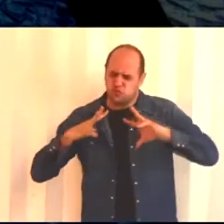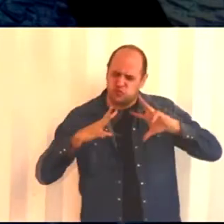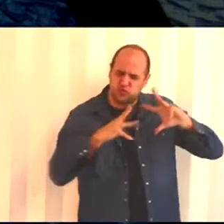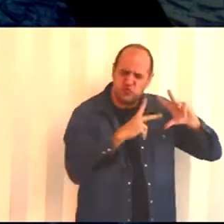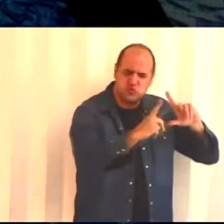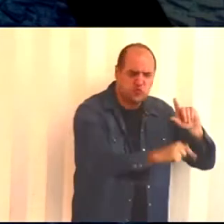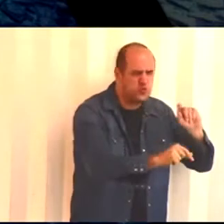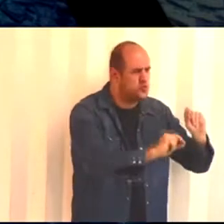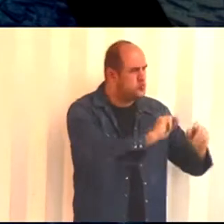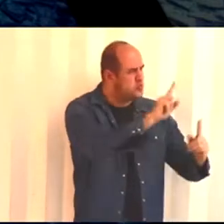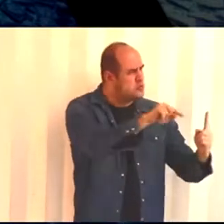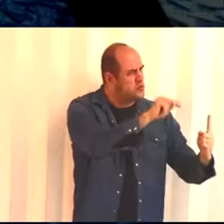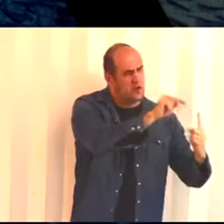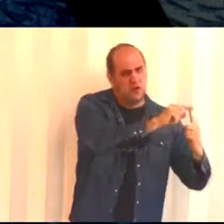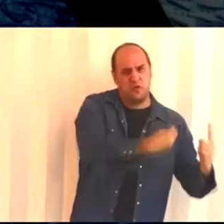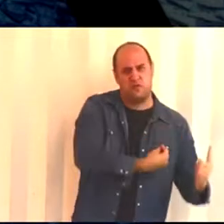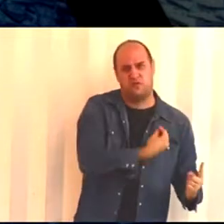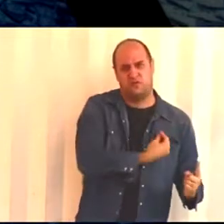seus desígnios.